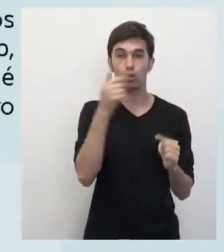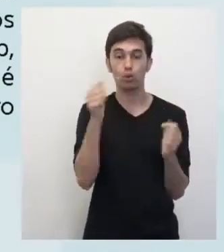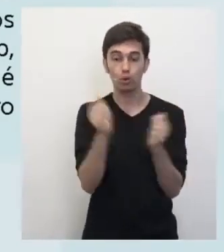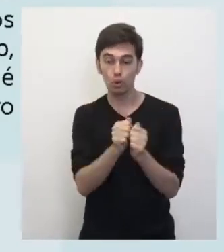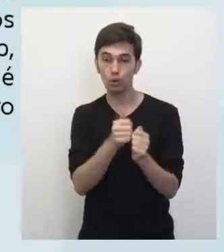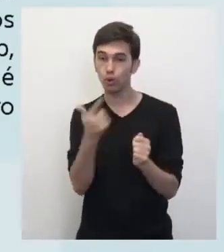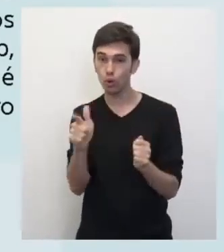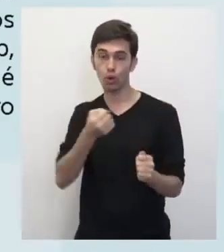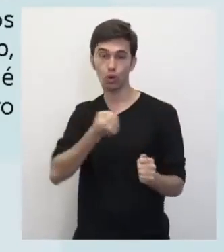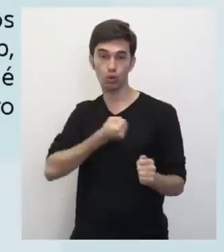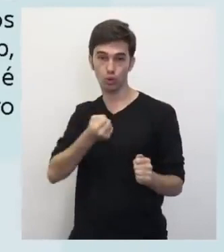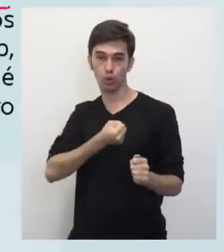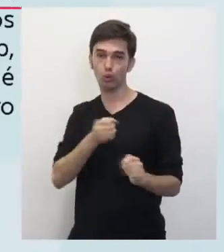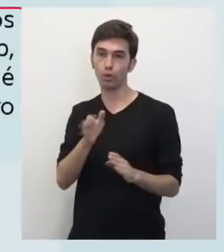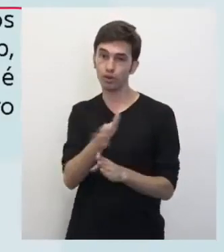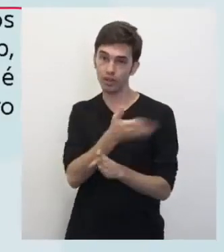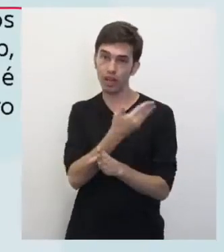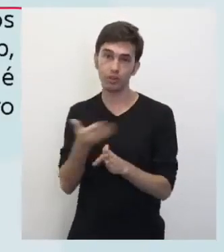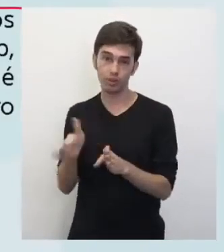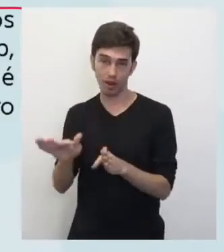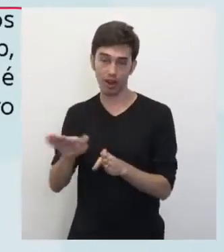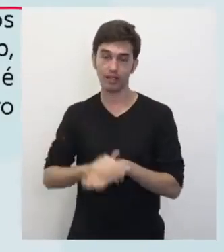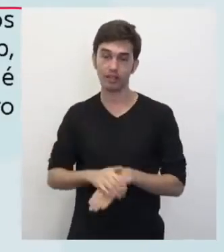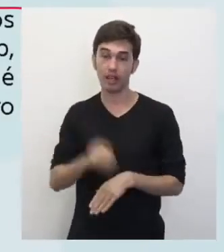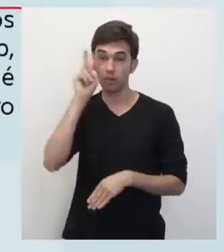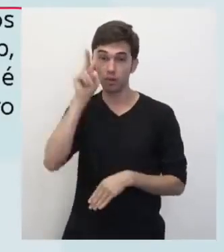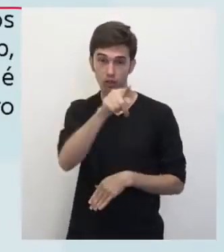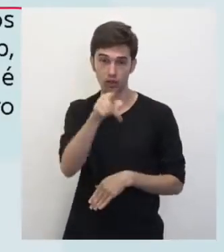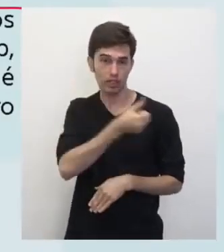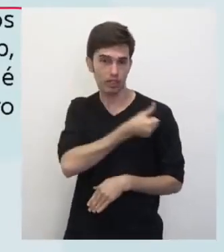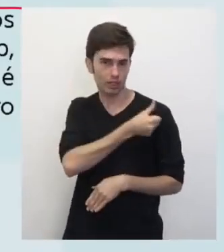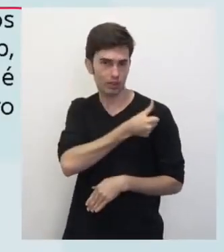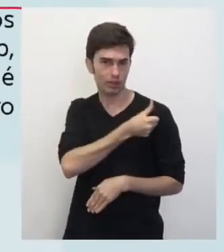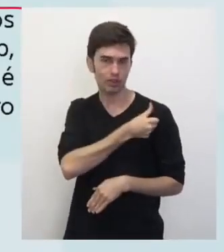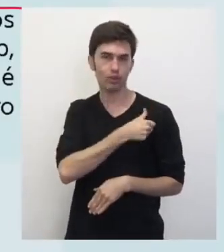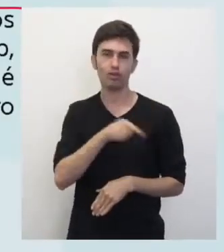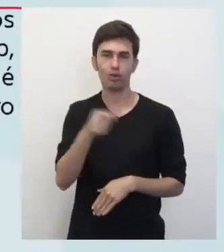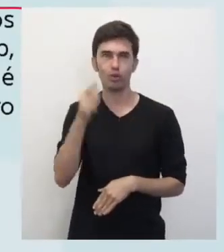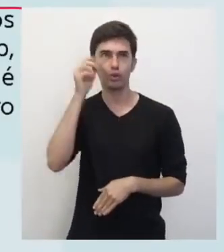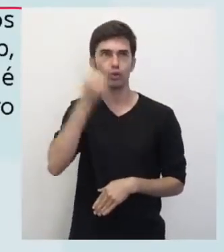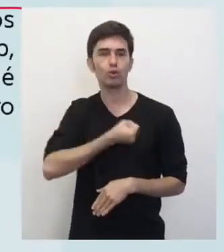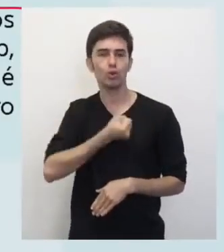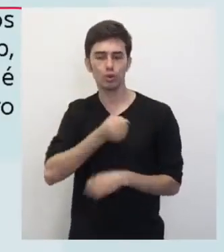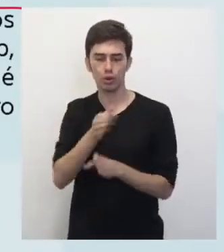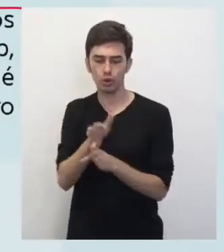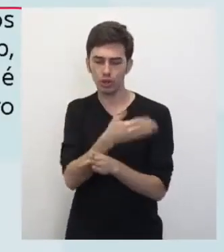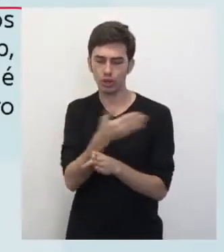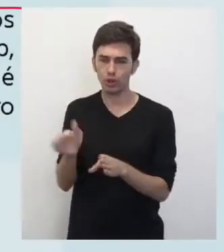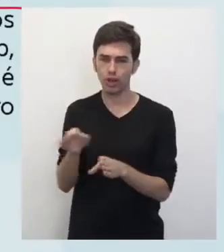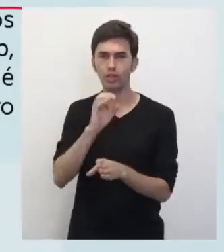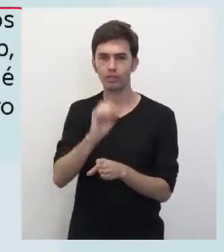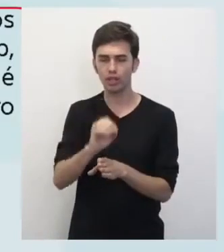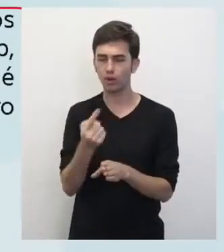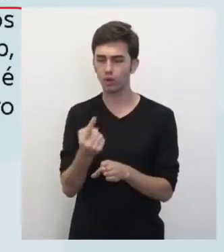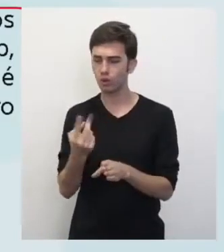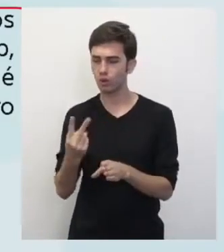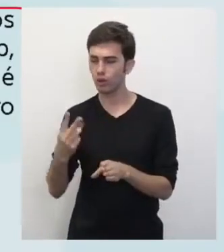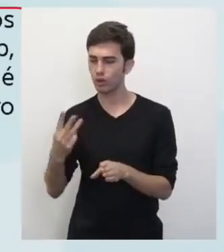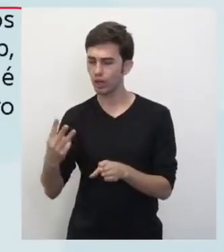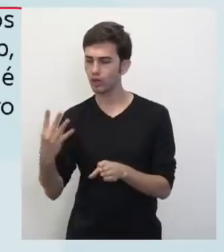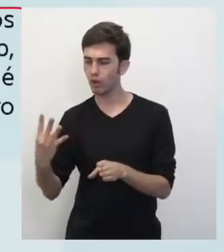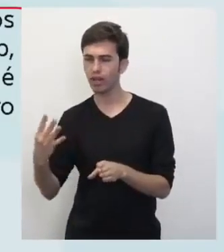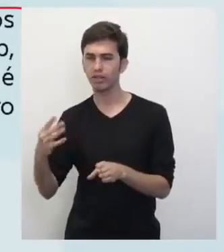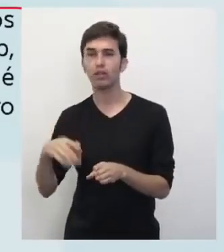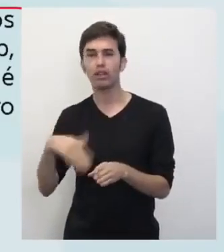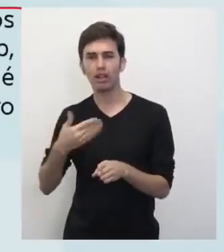Então, lembrando lá, ó, vocês aí no 6º ano, vocês vão lembrar os números naturais, ó, 0, 1, 2, 3, 4, né,